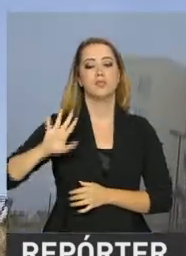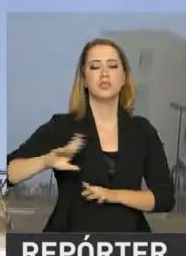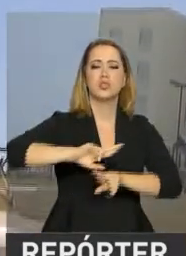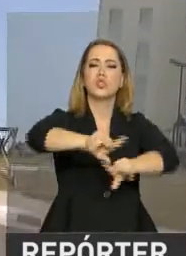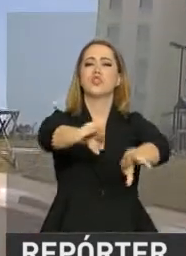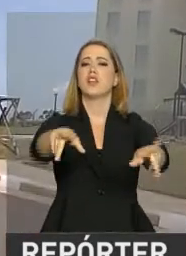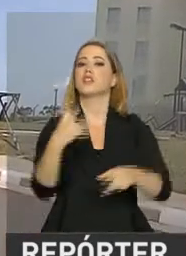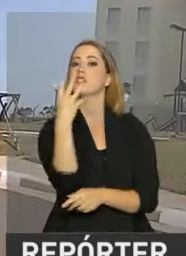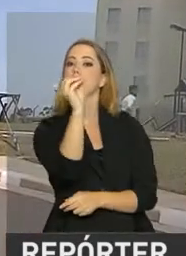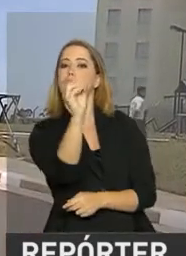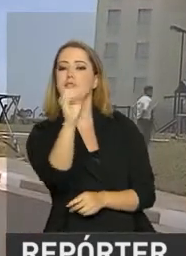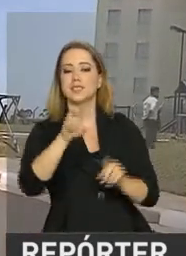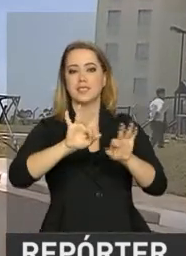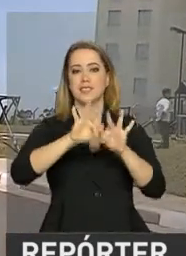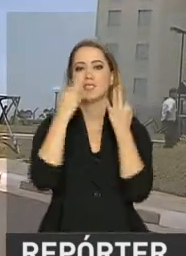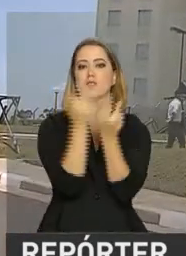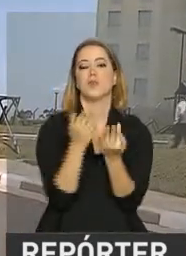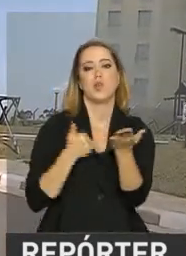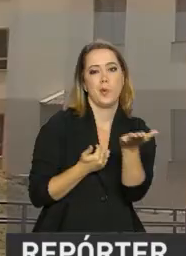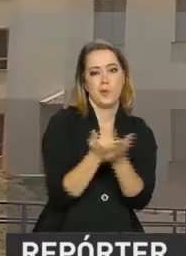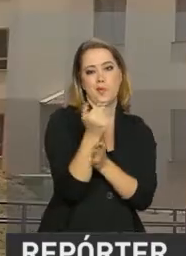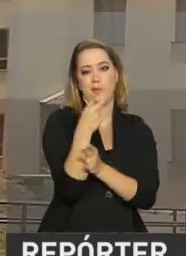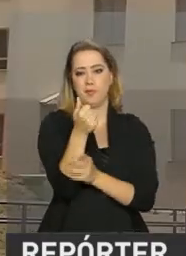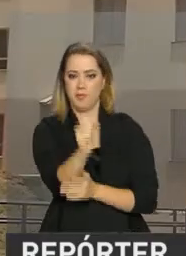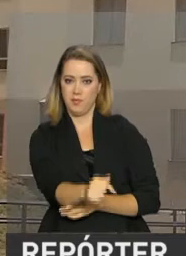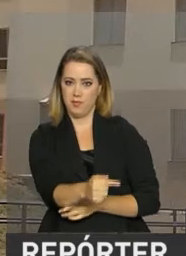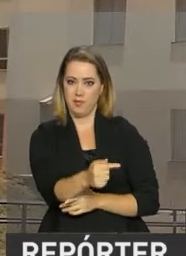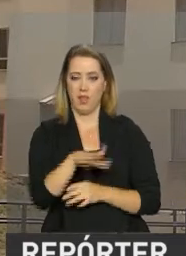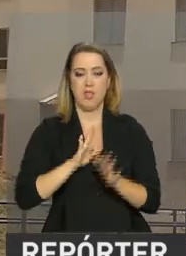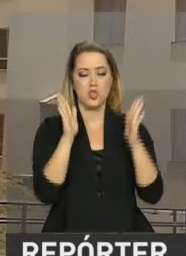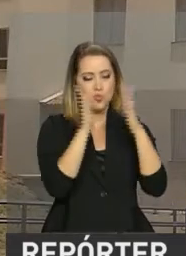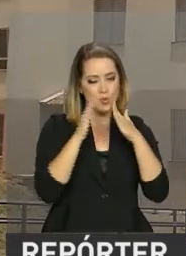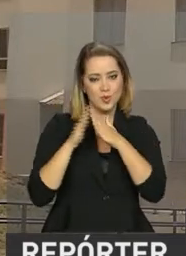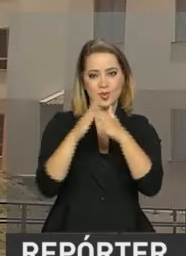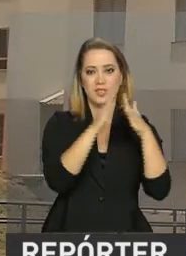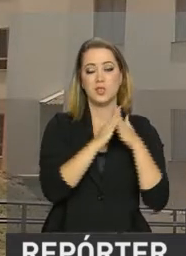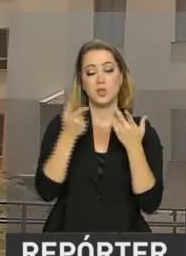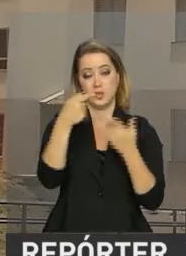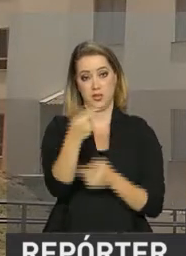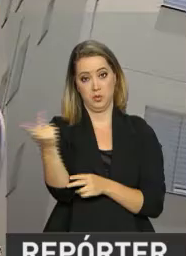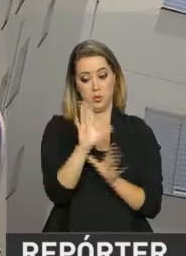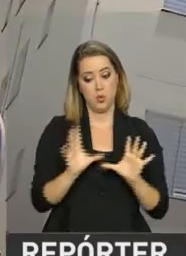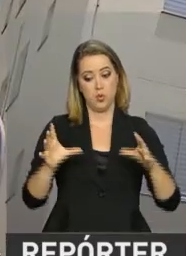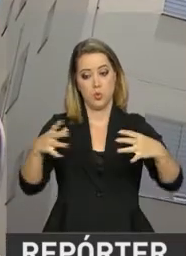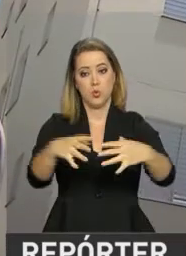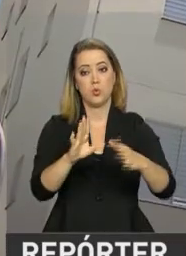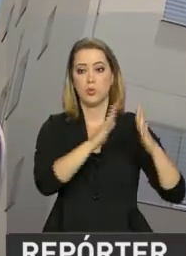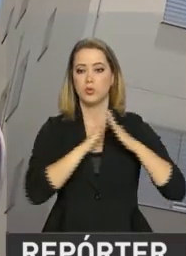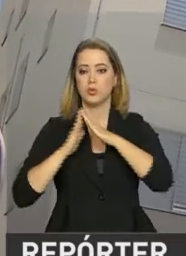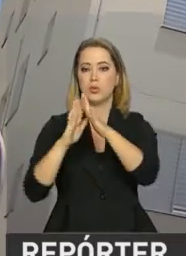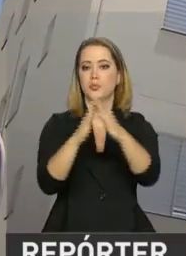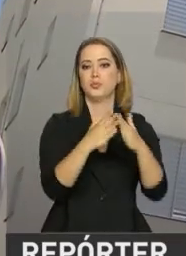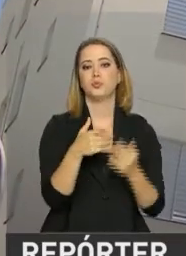400 famílias que vão começar em 2017 morando nos residenciais e tapete ipp são quase